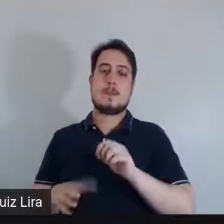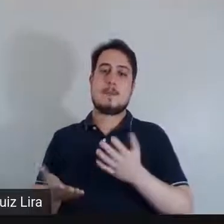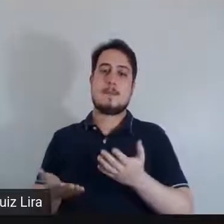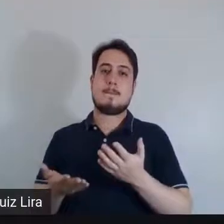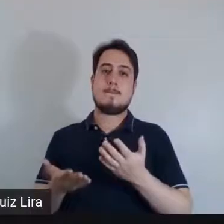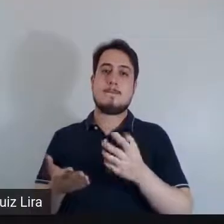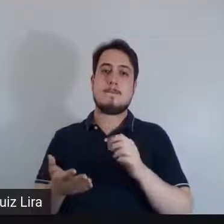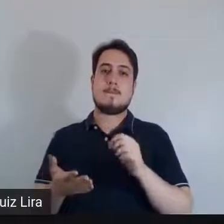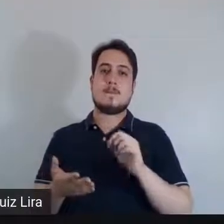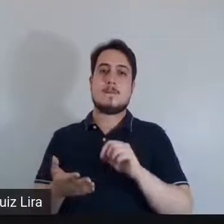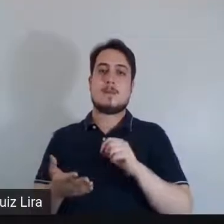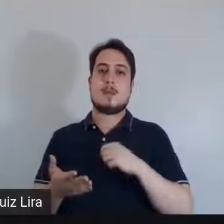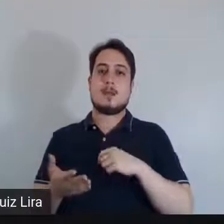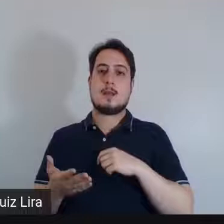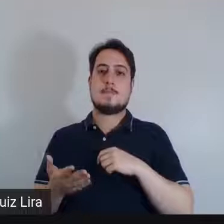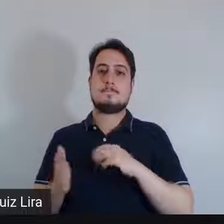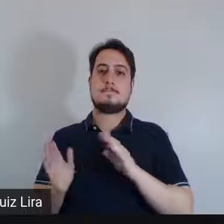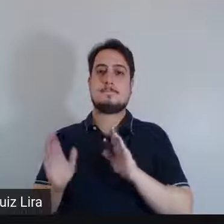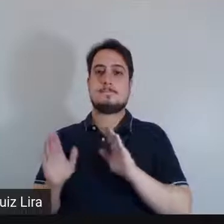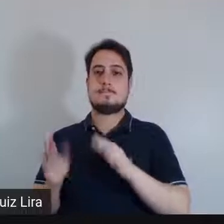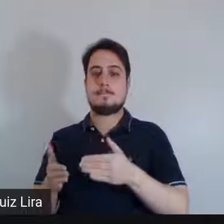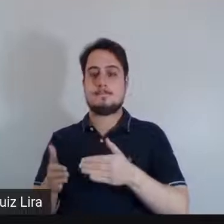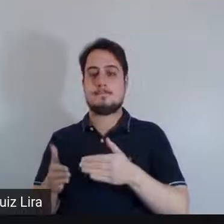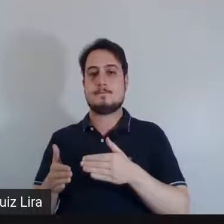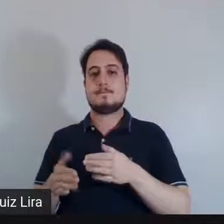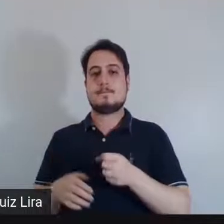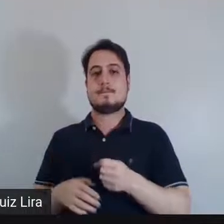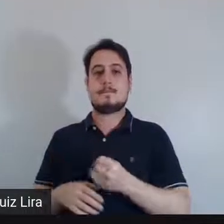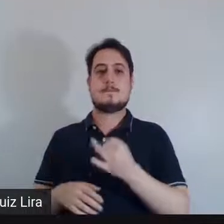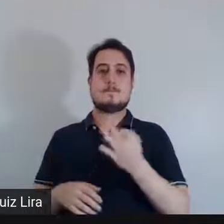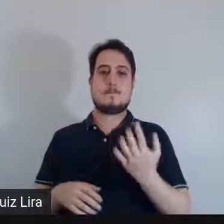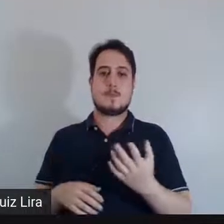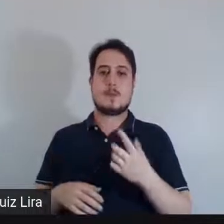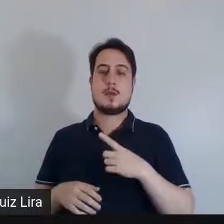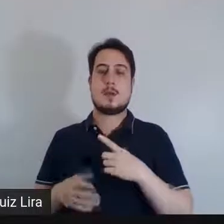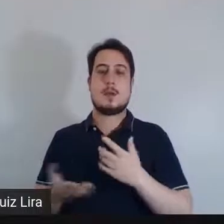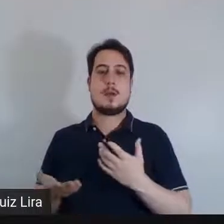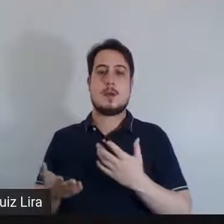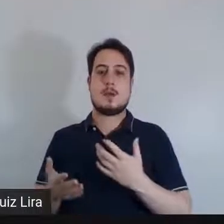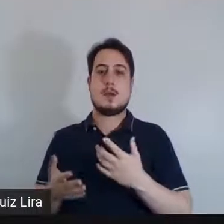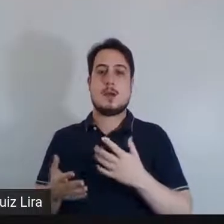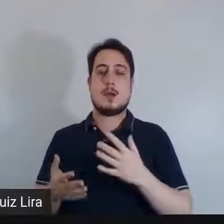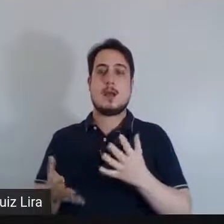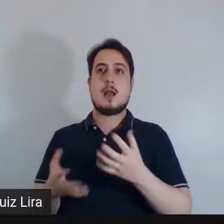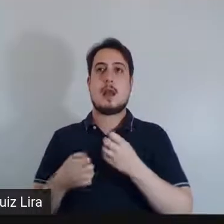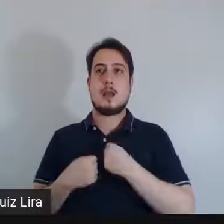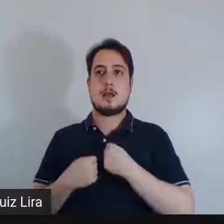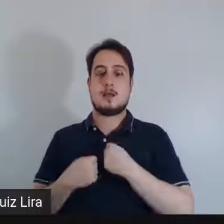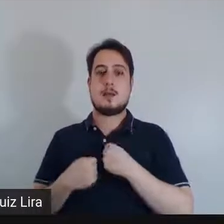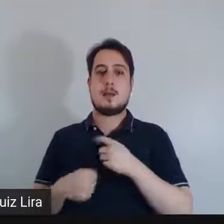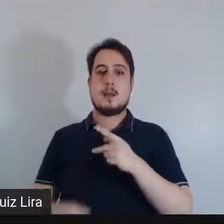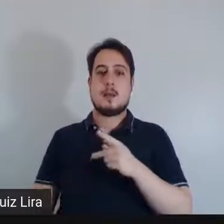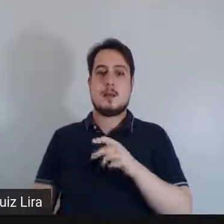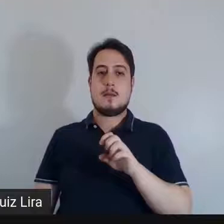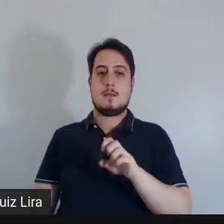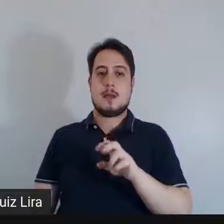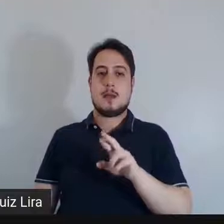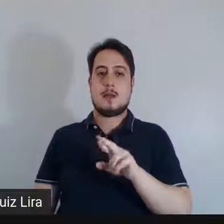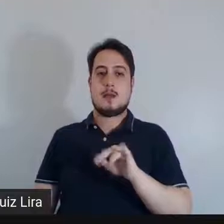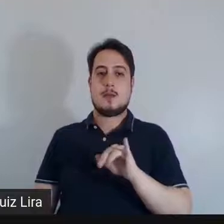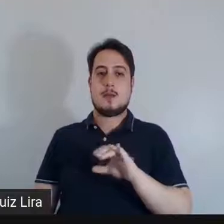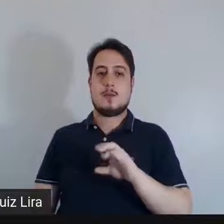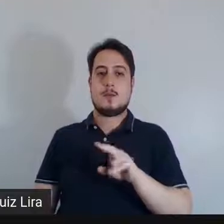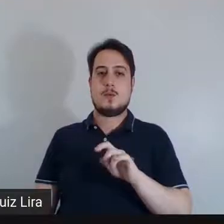ele está lá no raio da quantidade de pólvora armazenada, ele recebe a periculosidade. E esse empregado de apoio